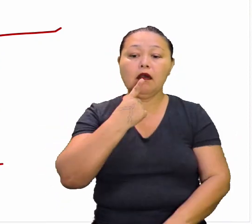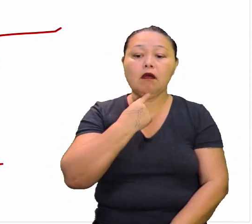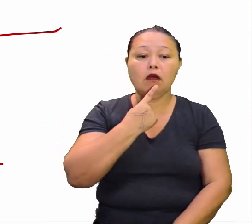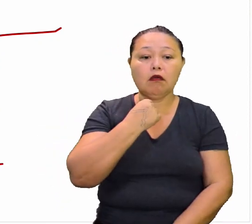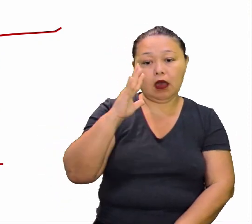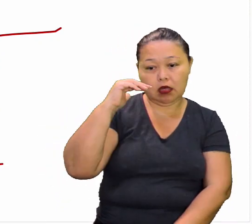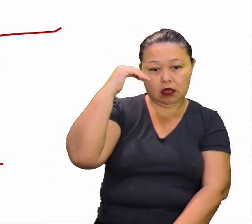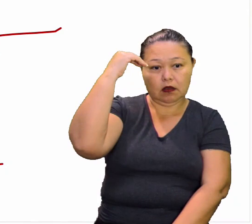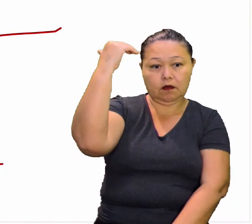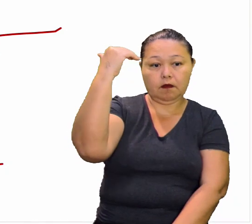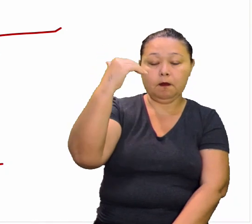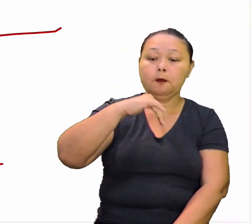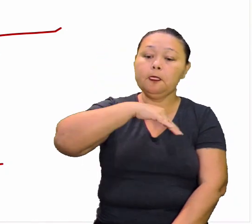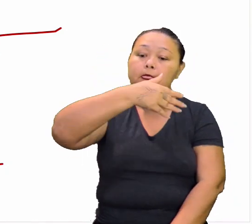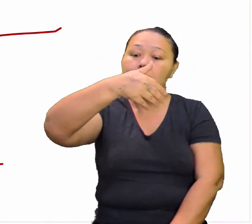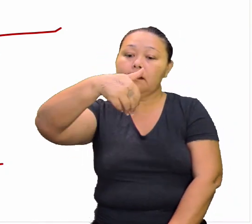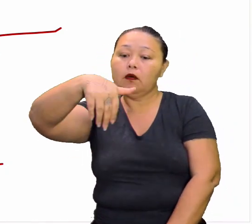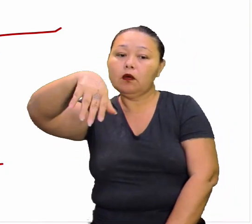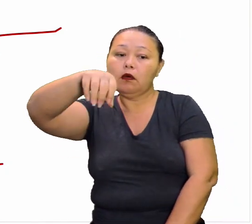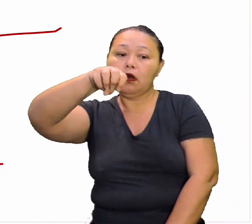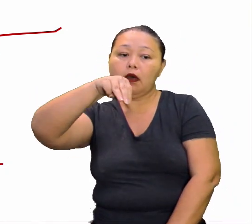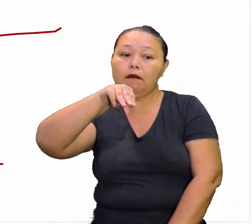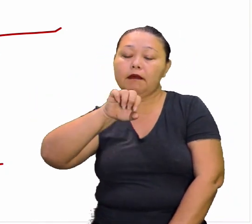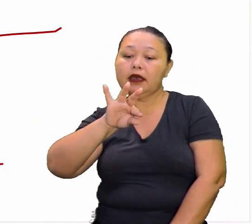mais acima, eu tenho o Mar Mediterrâneo.